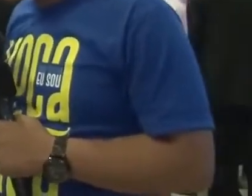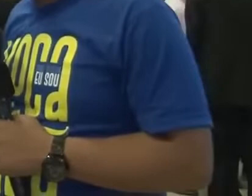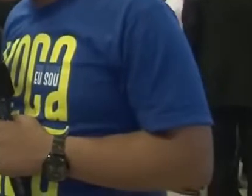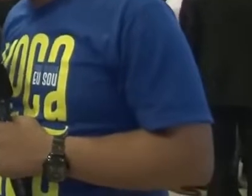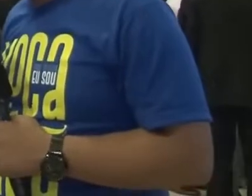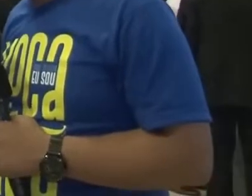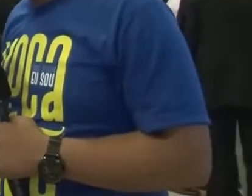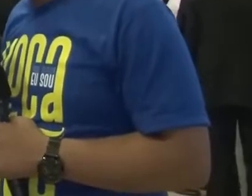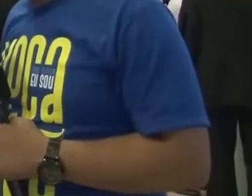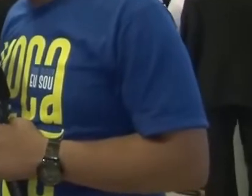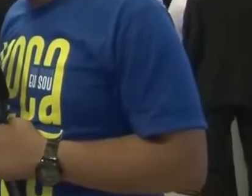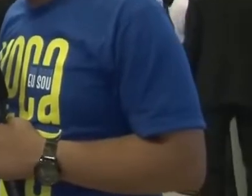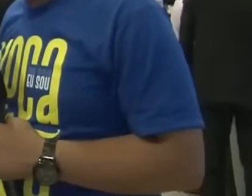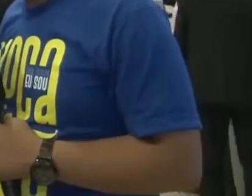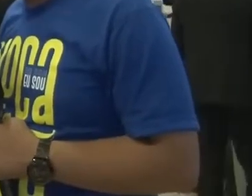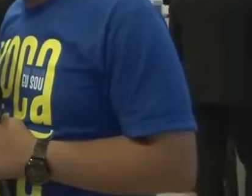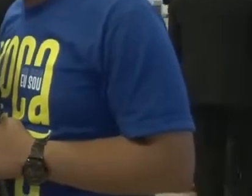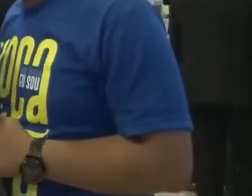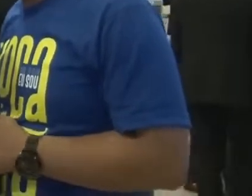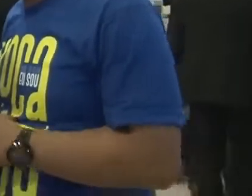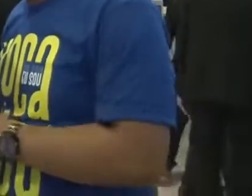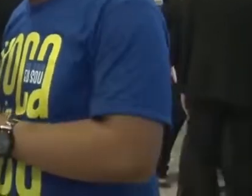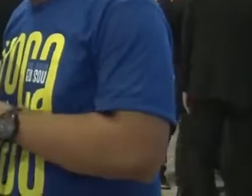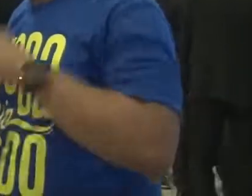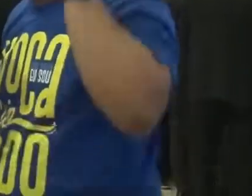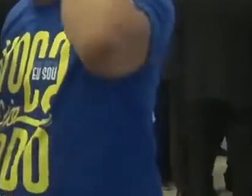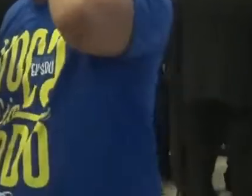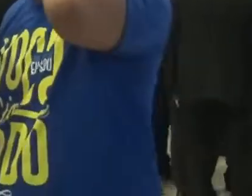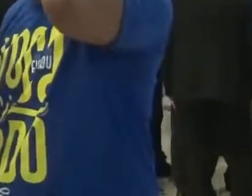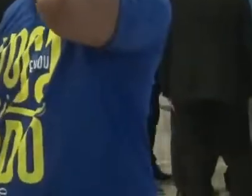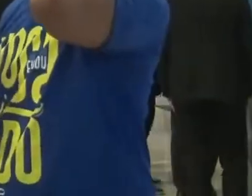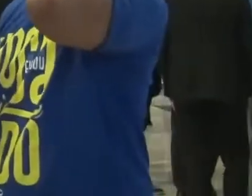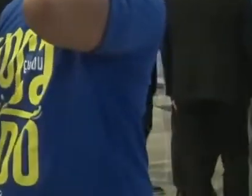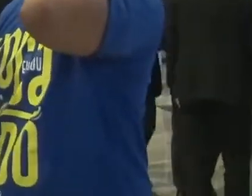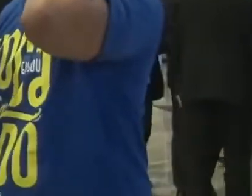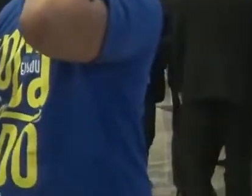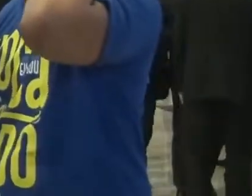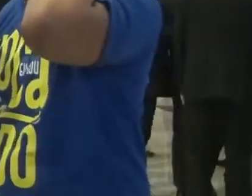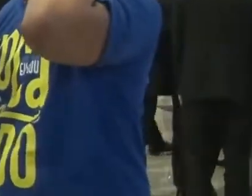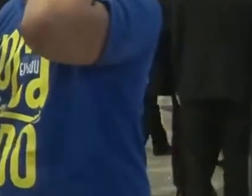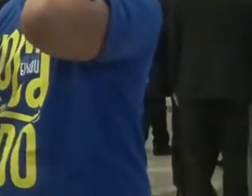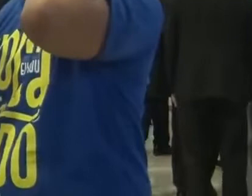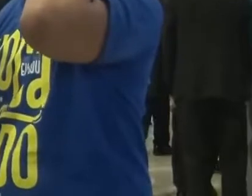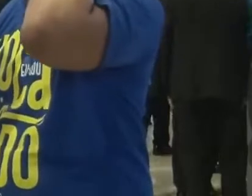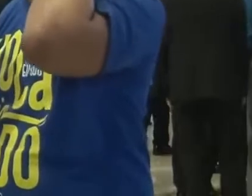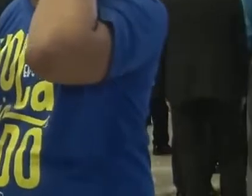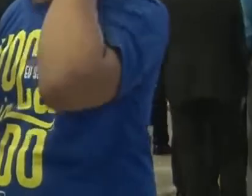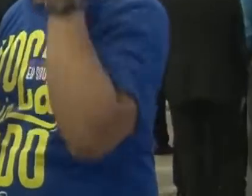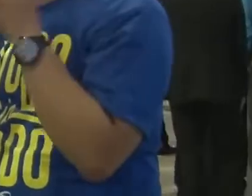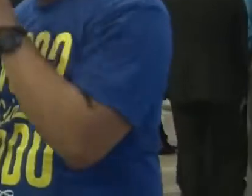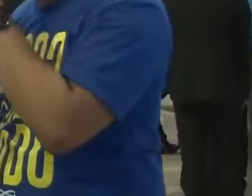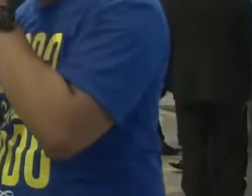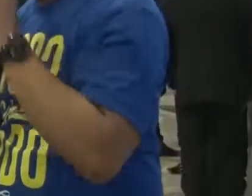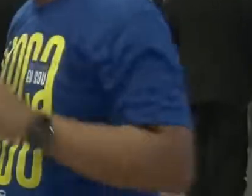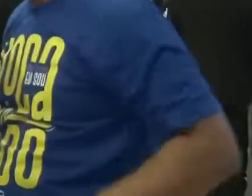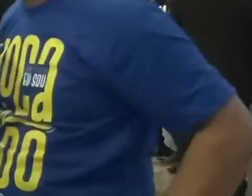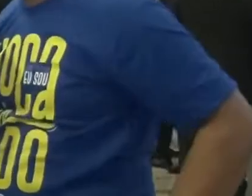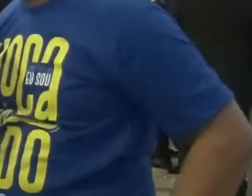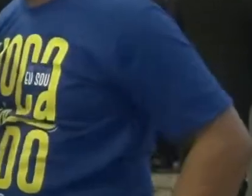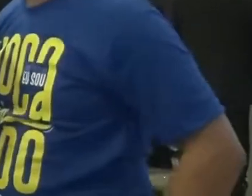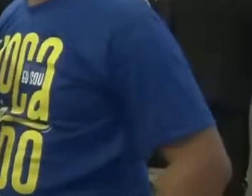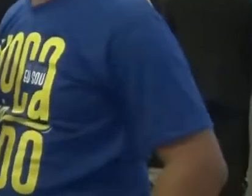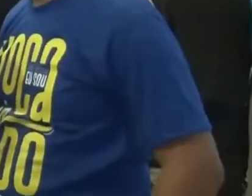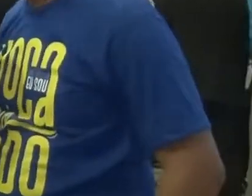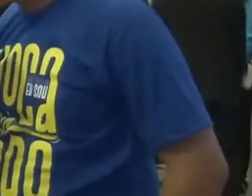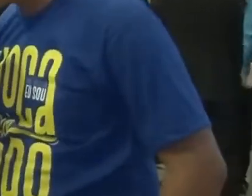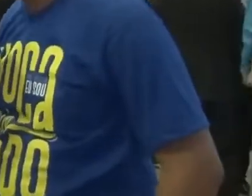certeza que os jovens de Cuiabá vão sair vocacionados, não só para dentro dessas quatro paredes, mas para alterar, para mudar a nossa sociedade de forma